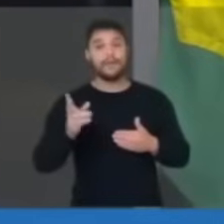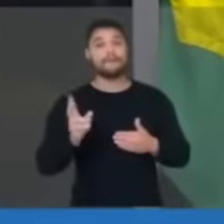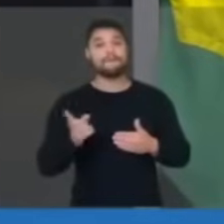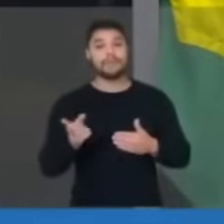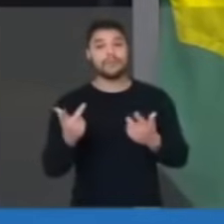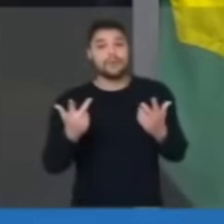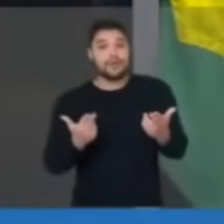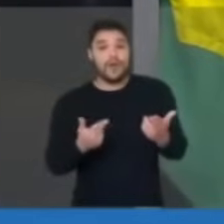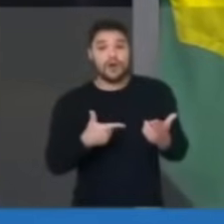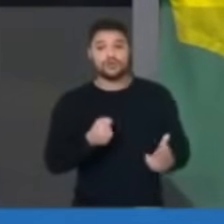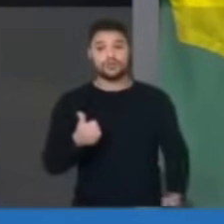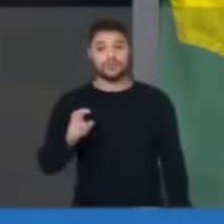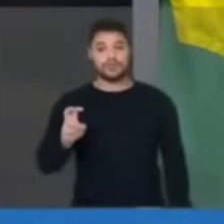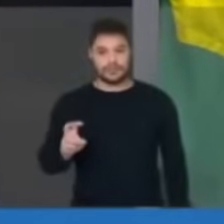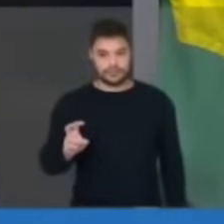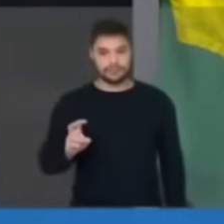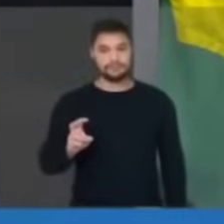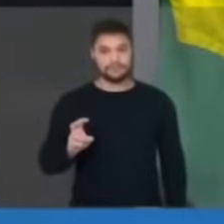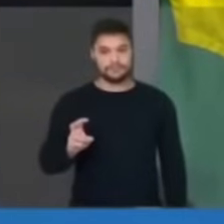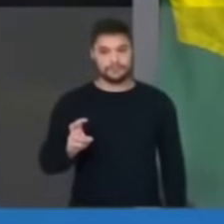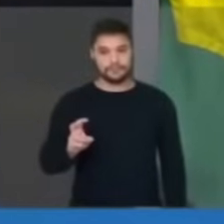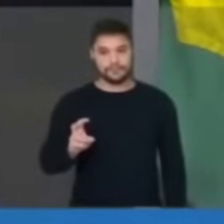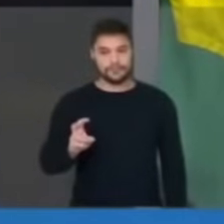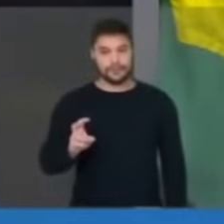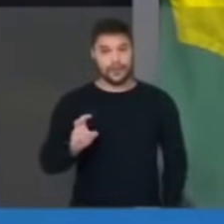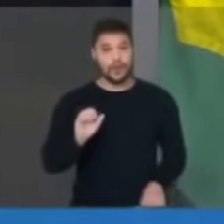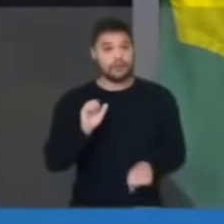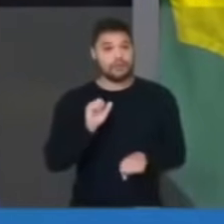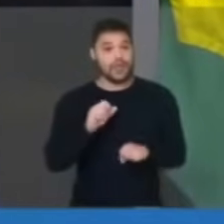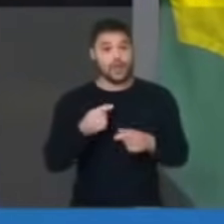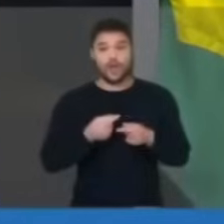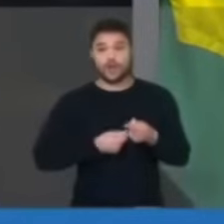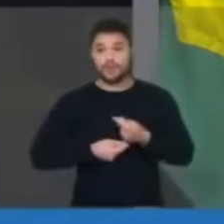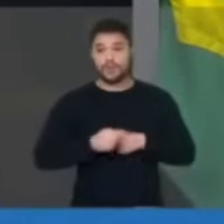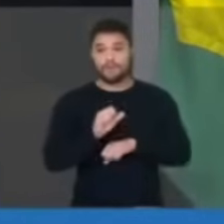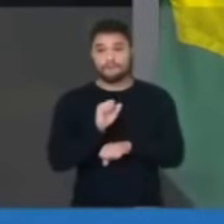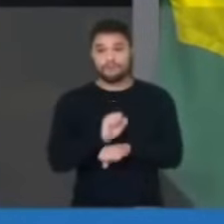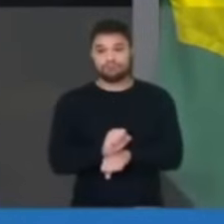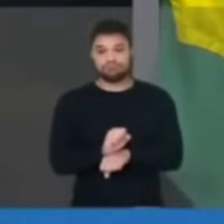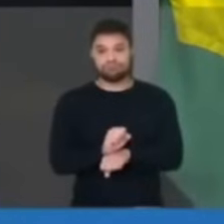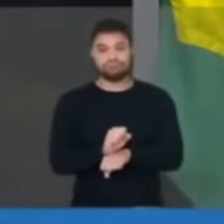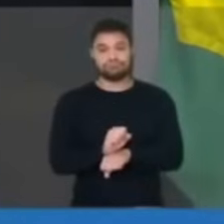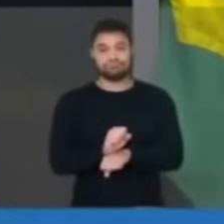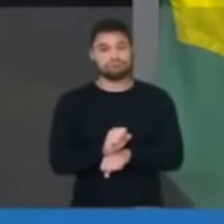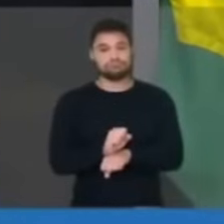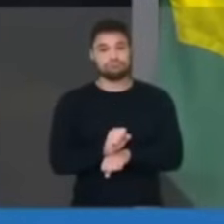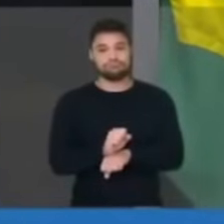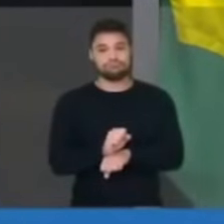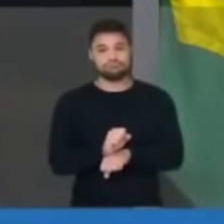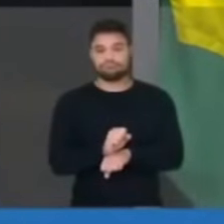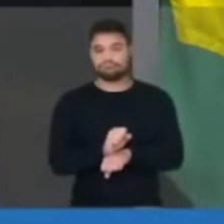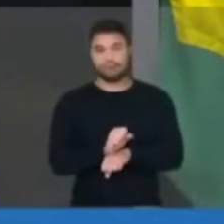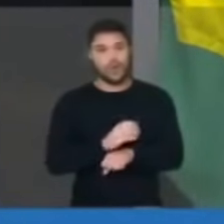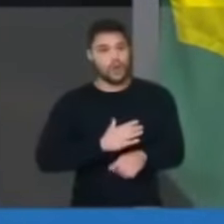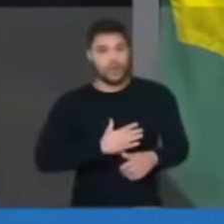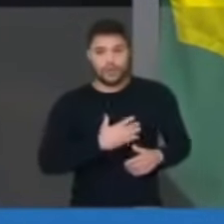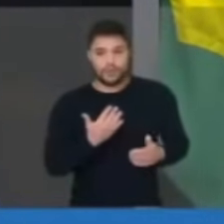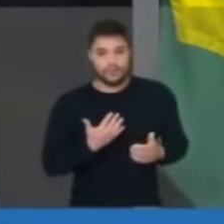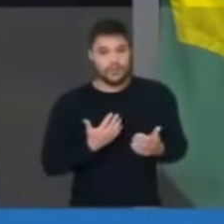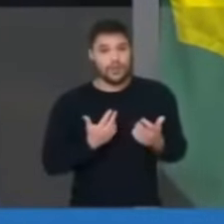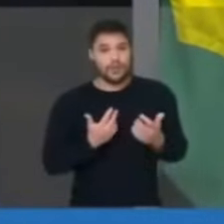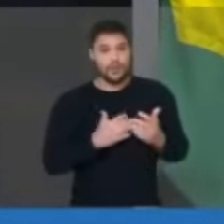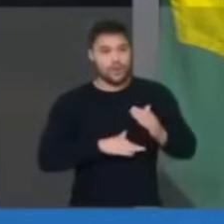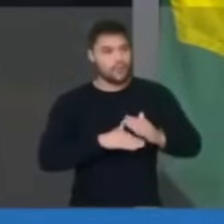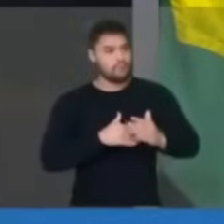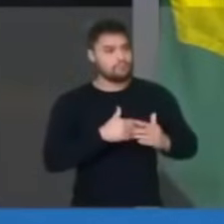em 2015. Uma estagnação econômica, um desastre que qualquer